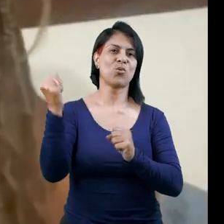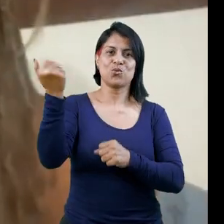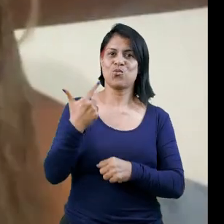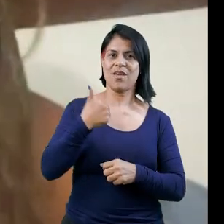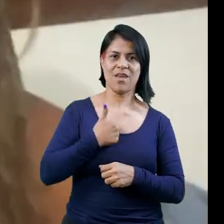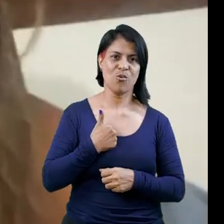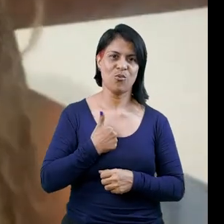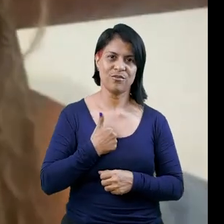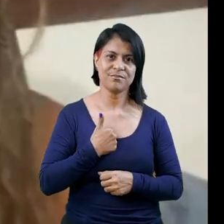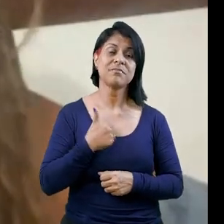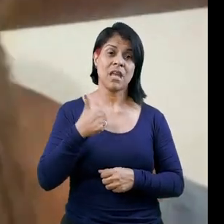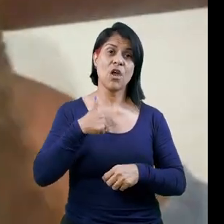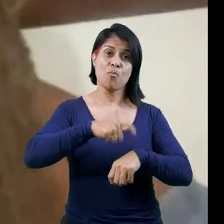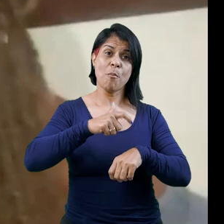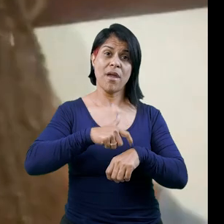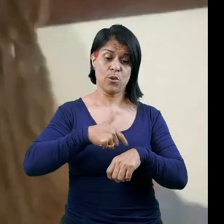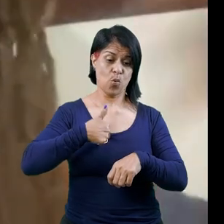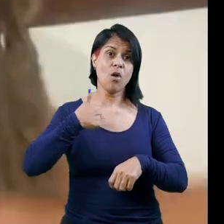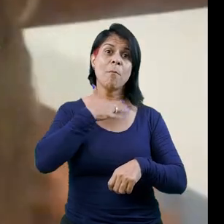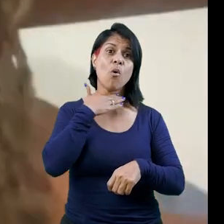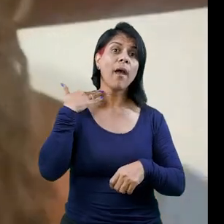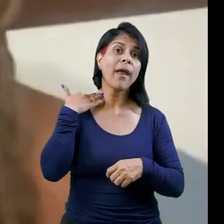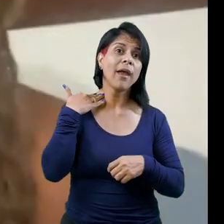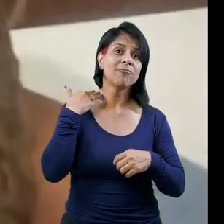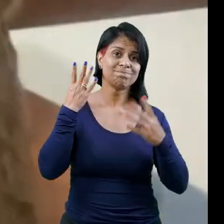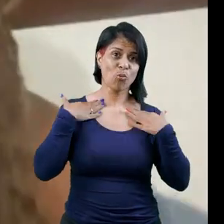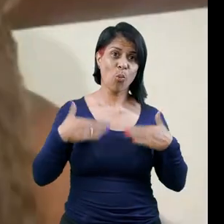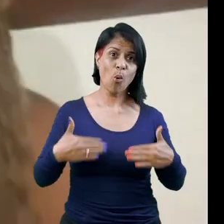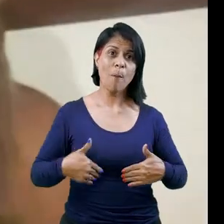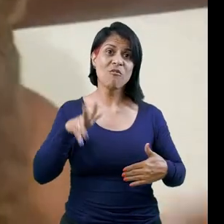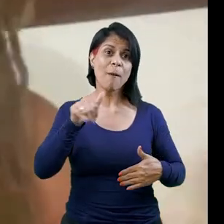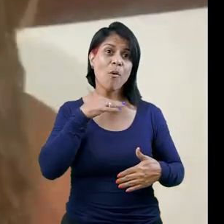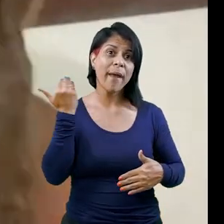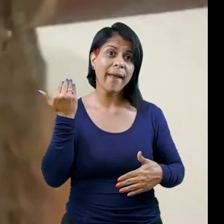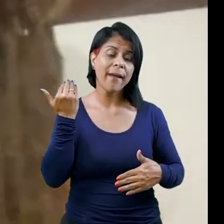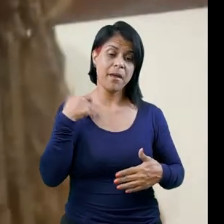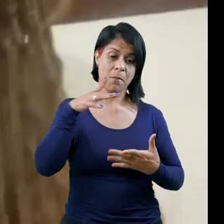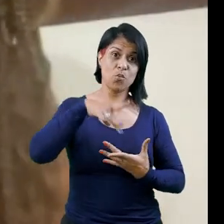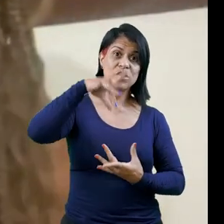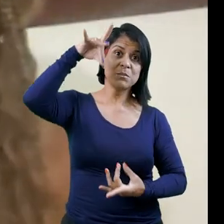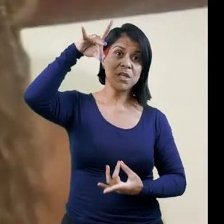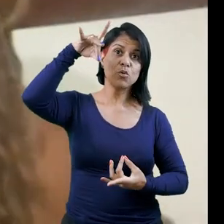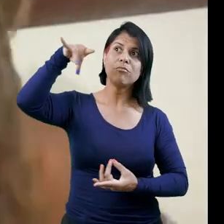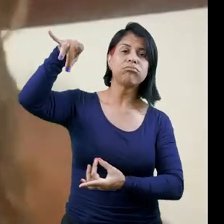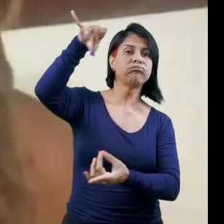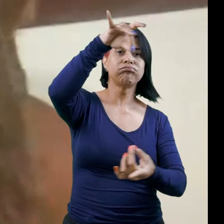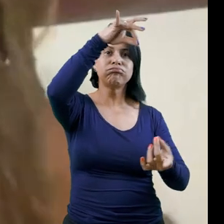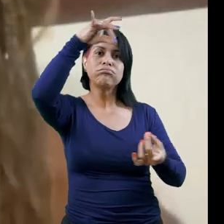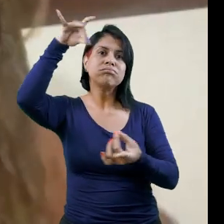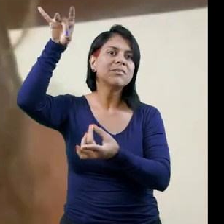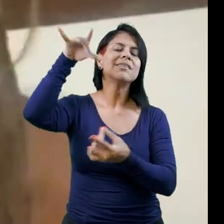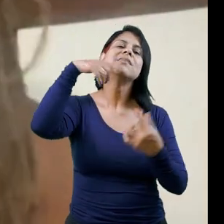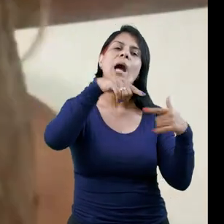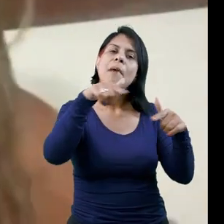somos. Eu vou morrer em algum momento. Minha matéria, meu corpo, meu espírito vai permanecer por aí,